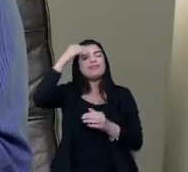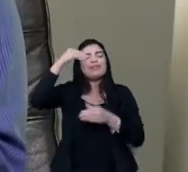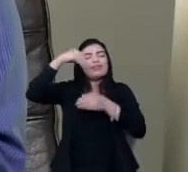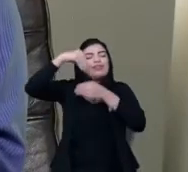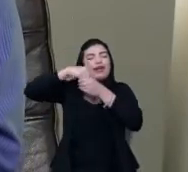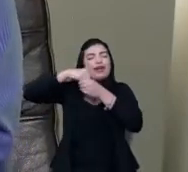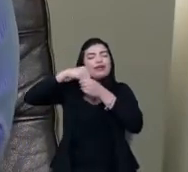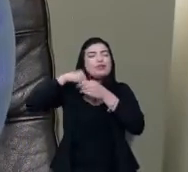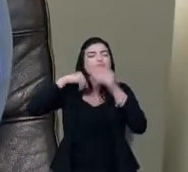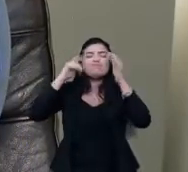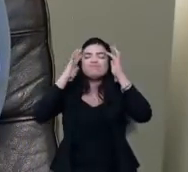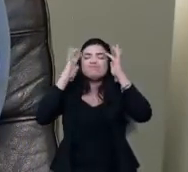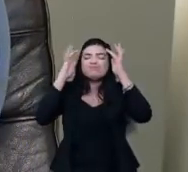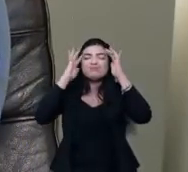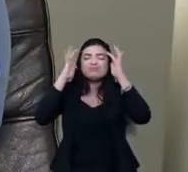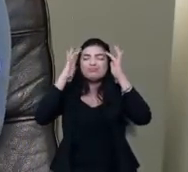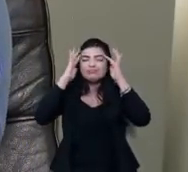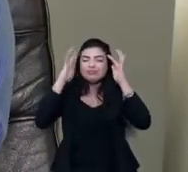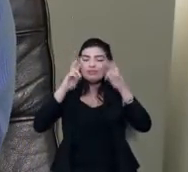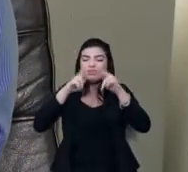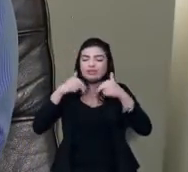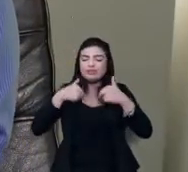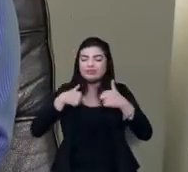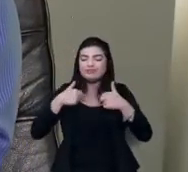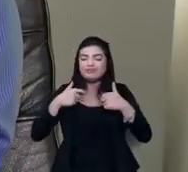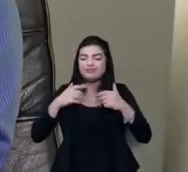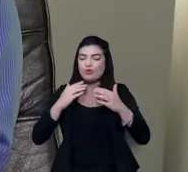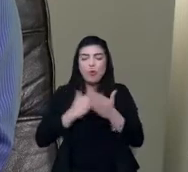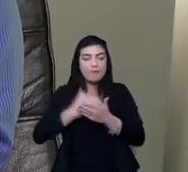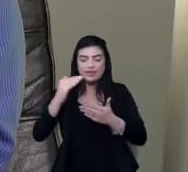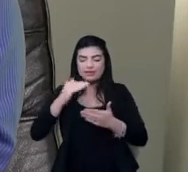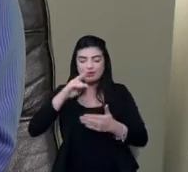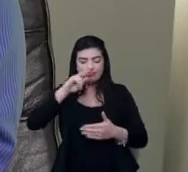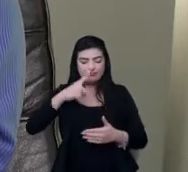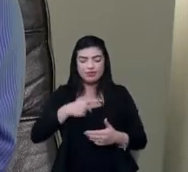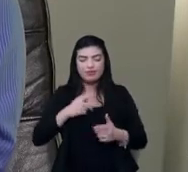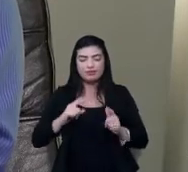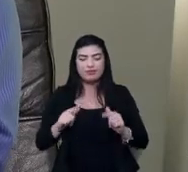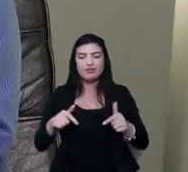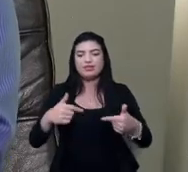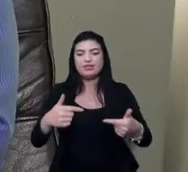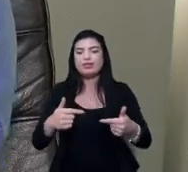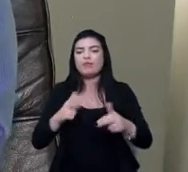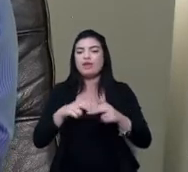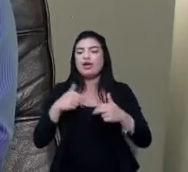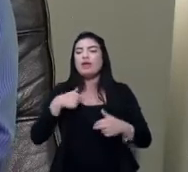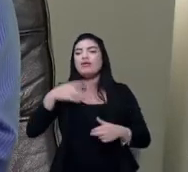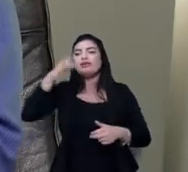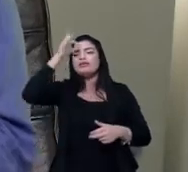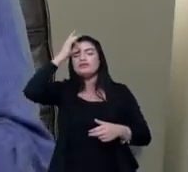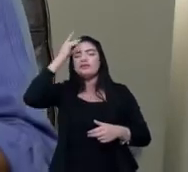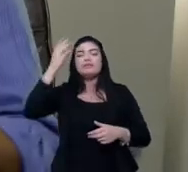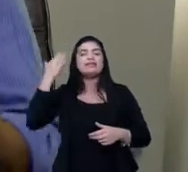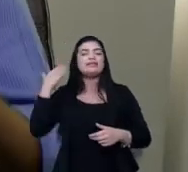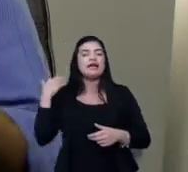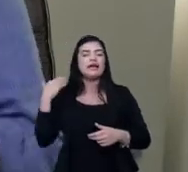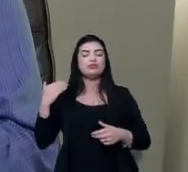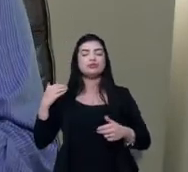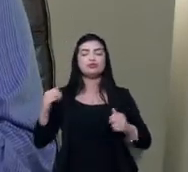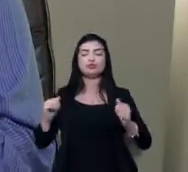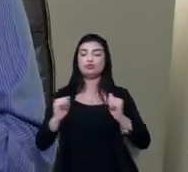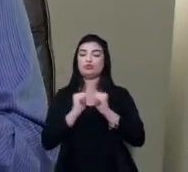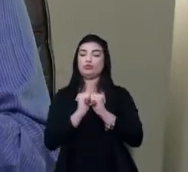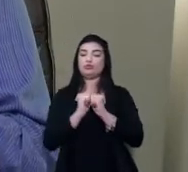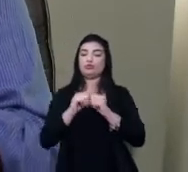os surrealistas, nesse sentido de partir da memória. E não só da minha memória individual, mas a memória coletiva, que é aquela memória que a gente